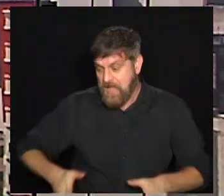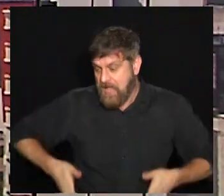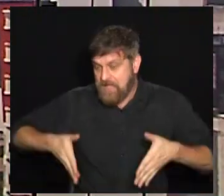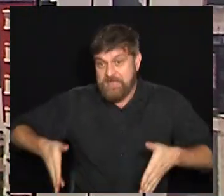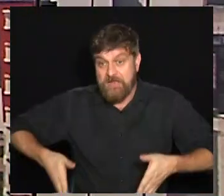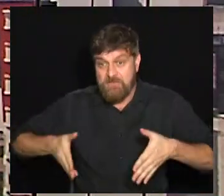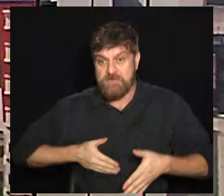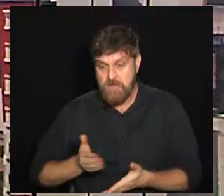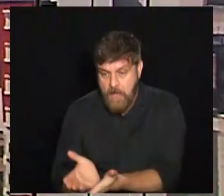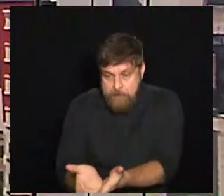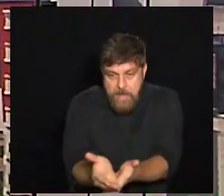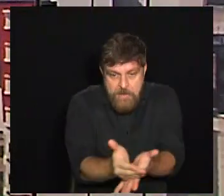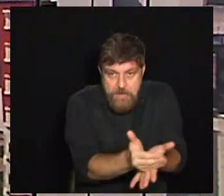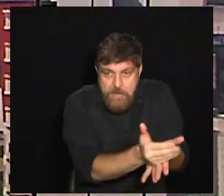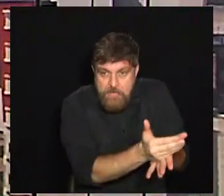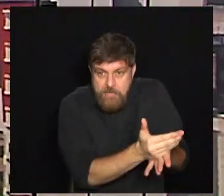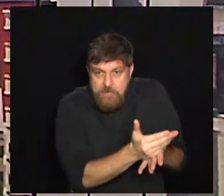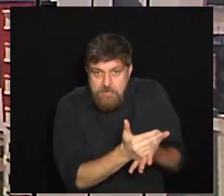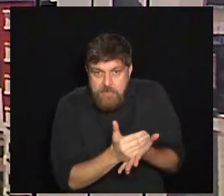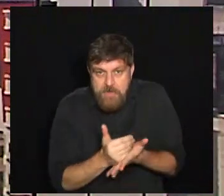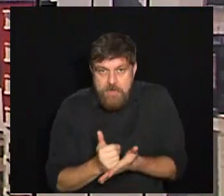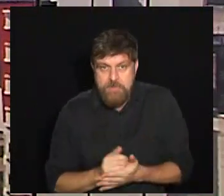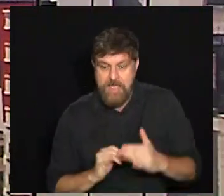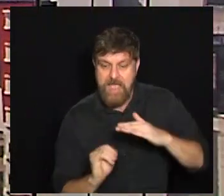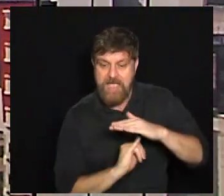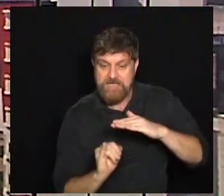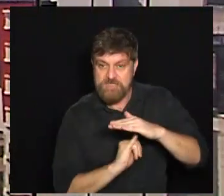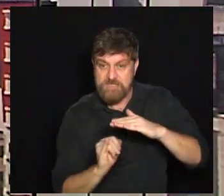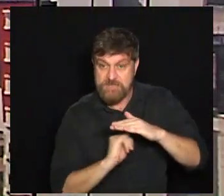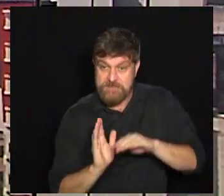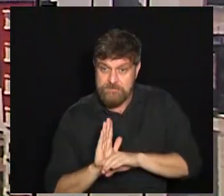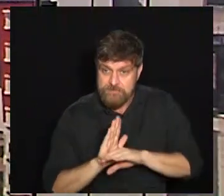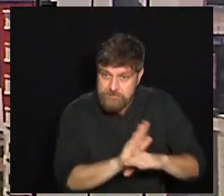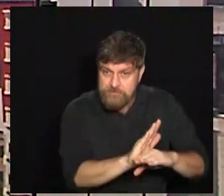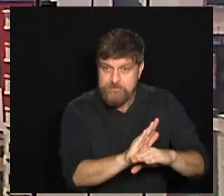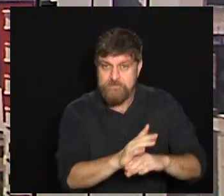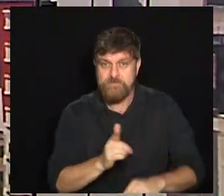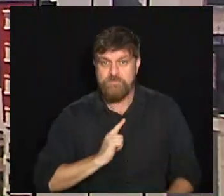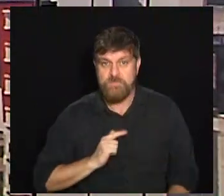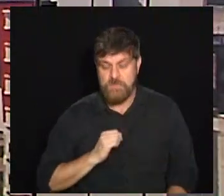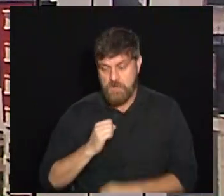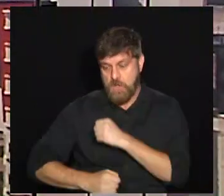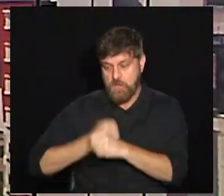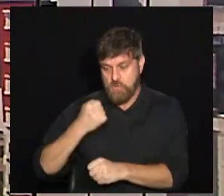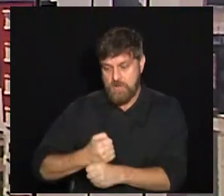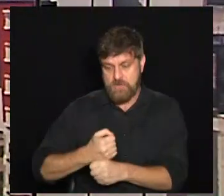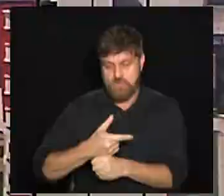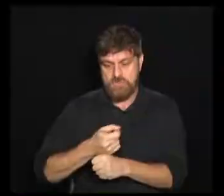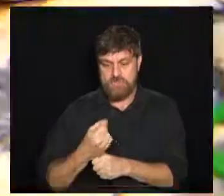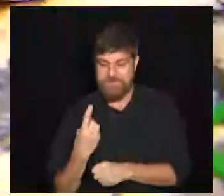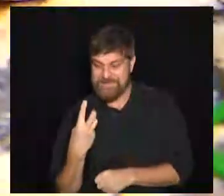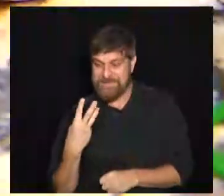das arrecadações entregues a entidades assistenciais desde 2013.